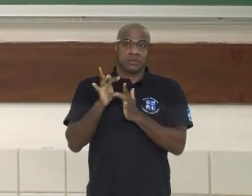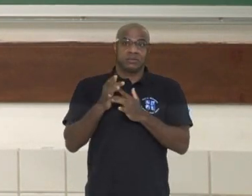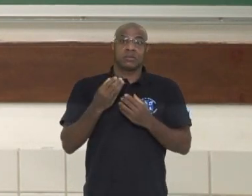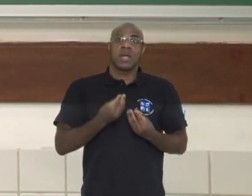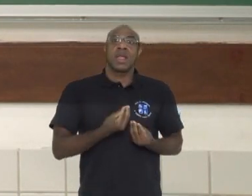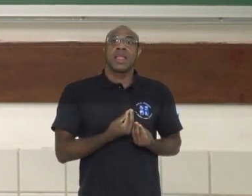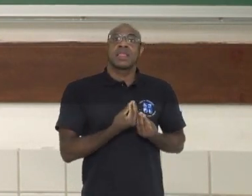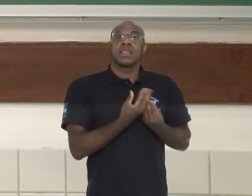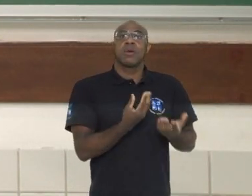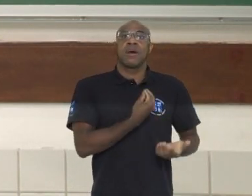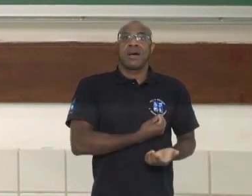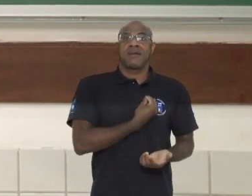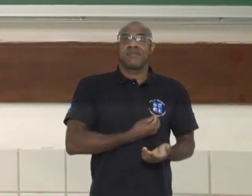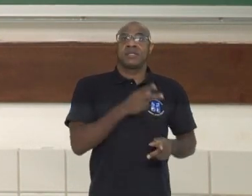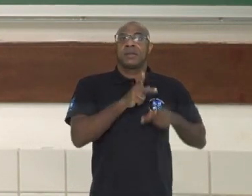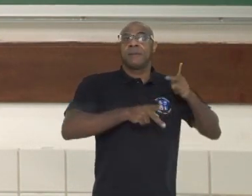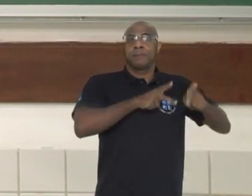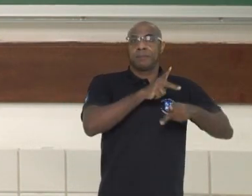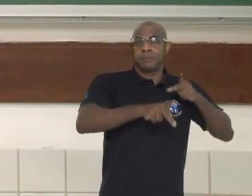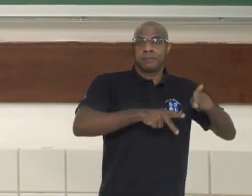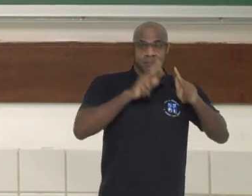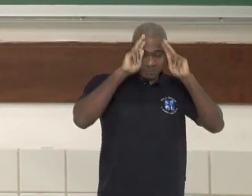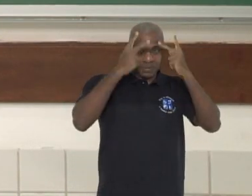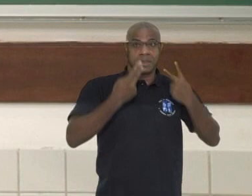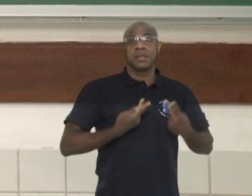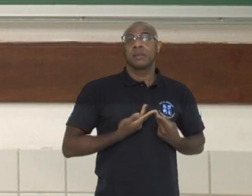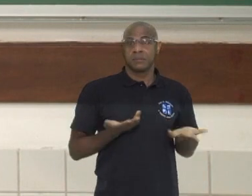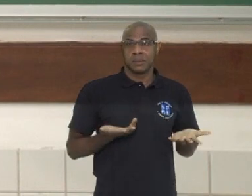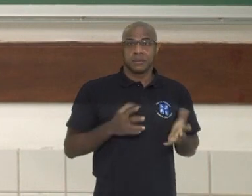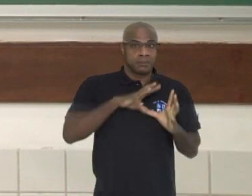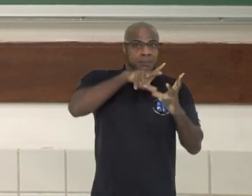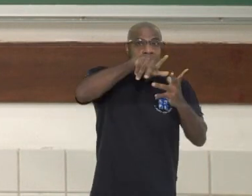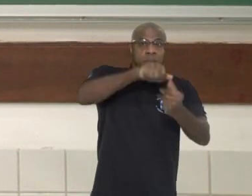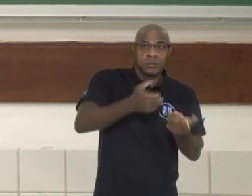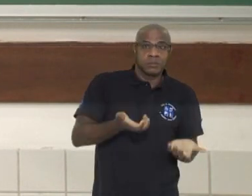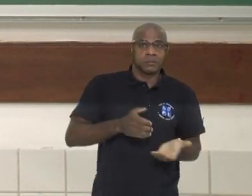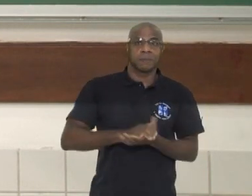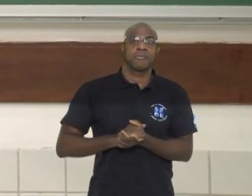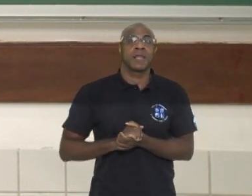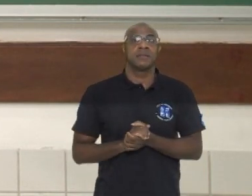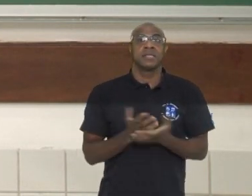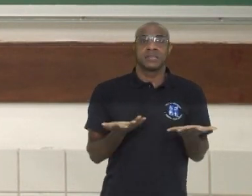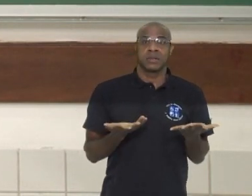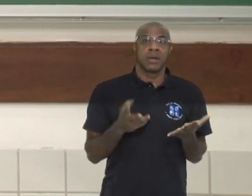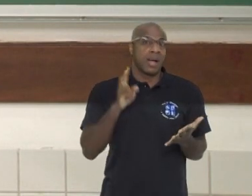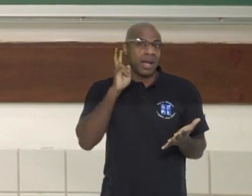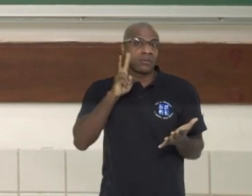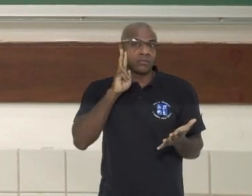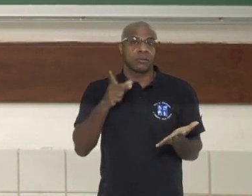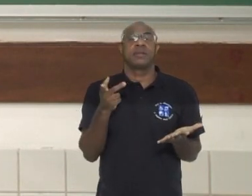pelo Brasil, pelo povo brasileiro contra a exploração portuguesa. Avançando,